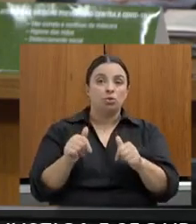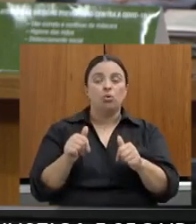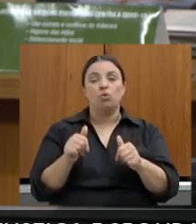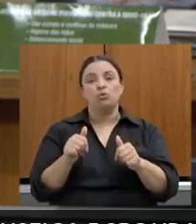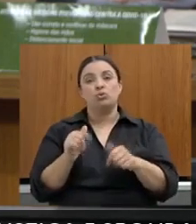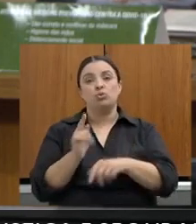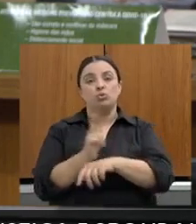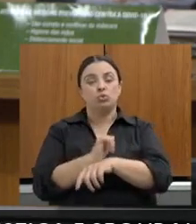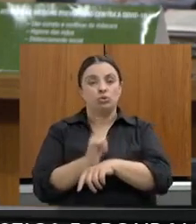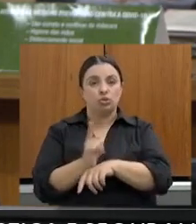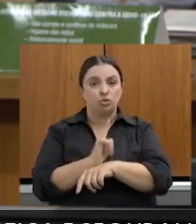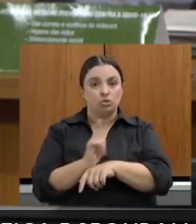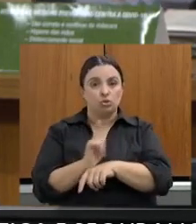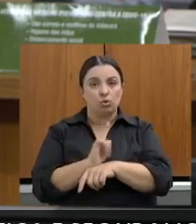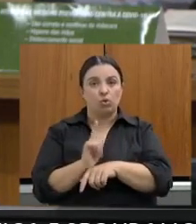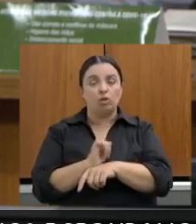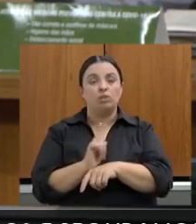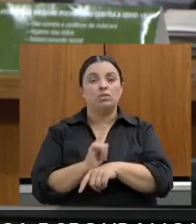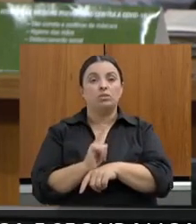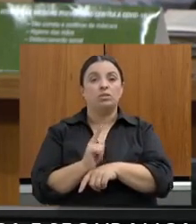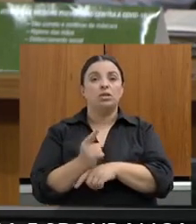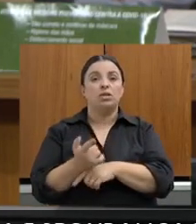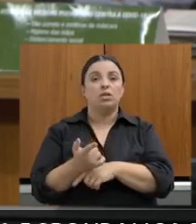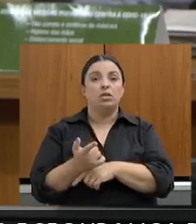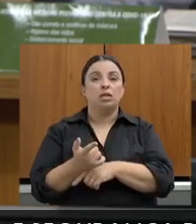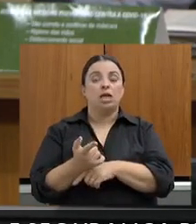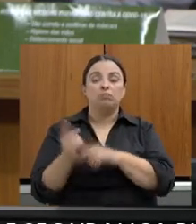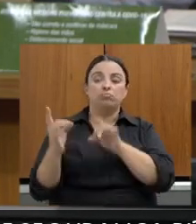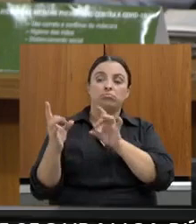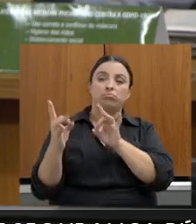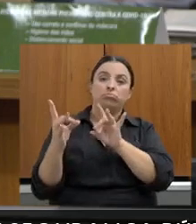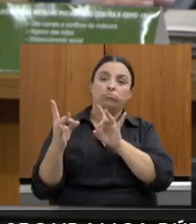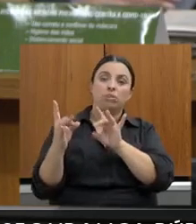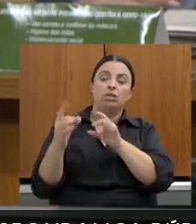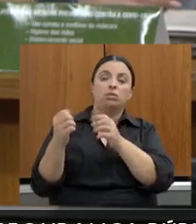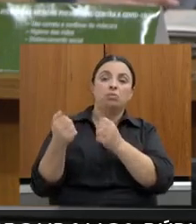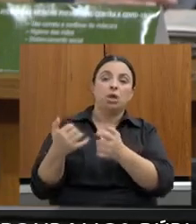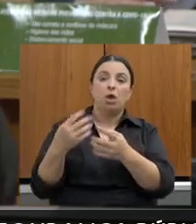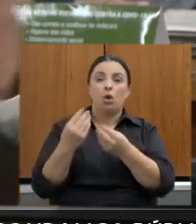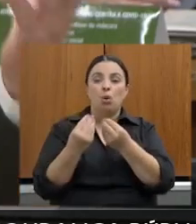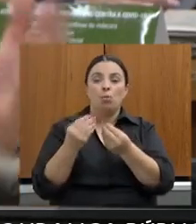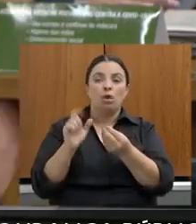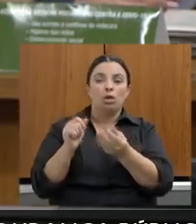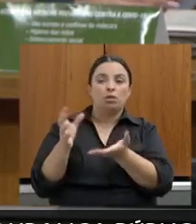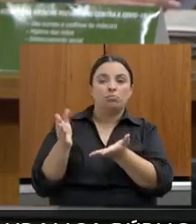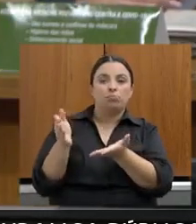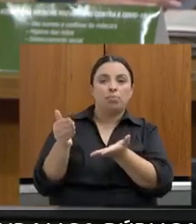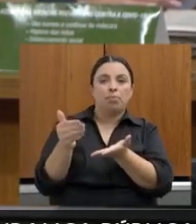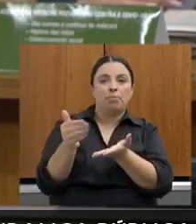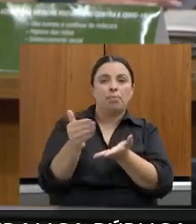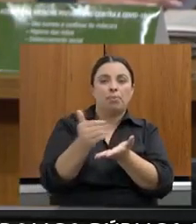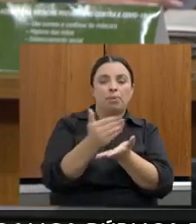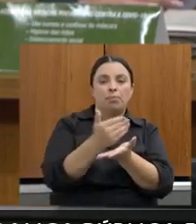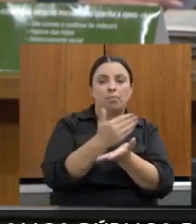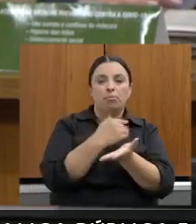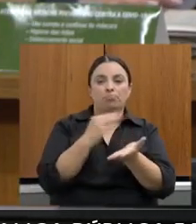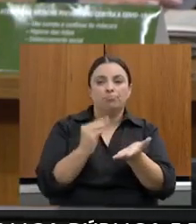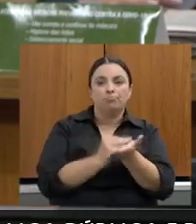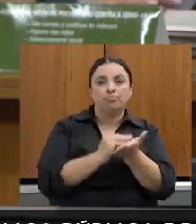gestores sobre o que que captamos né o longo destes